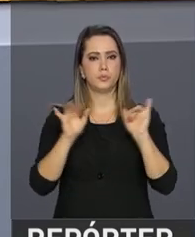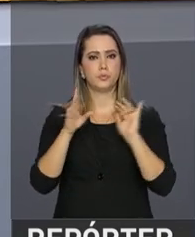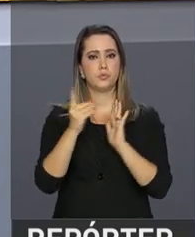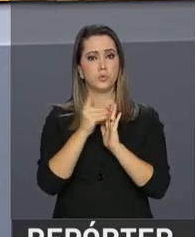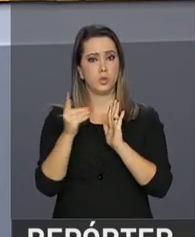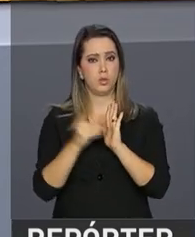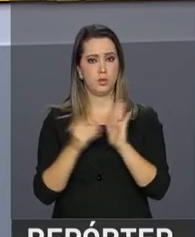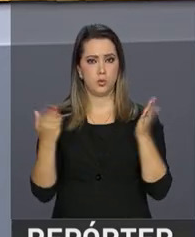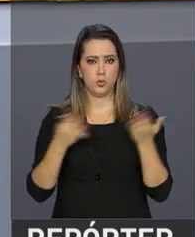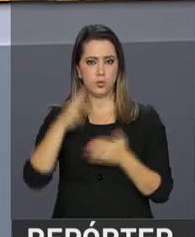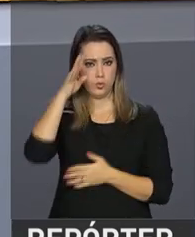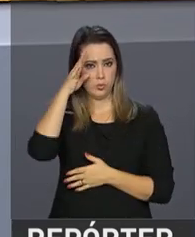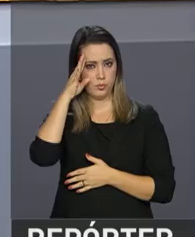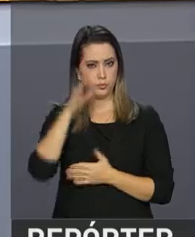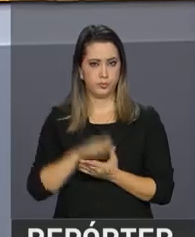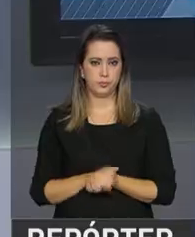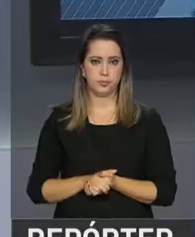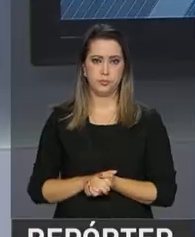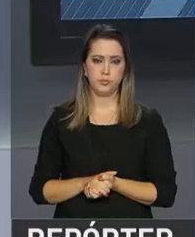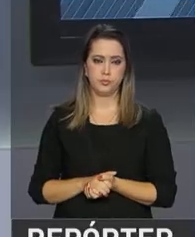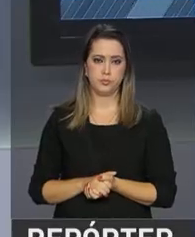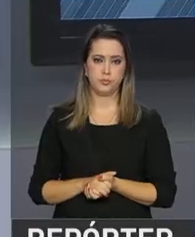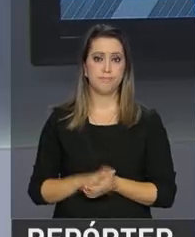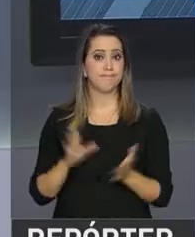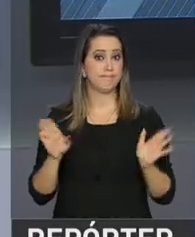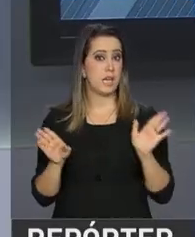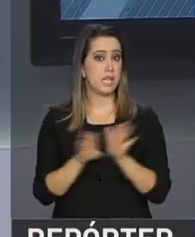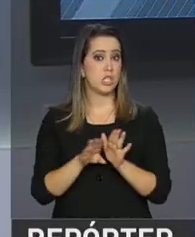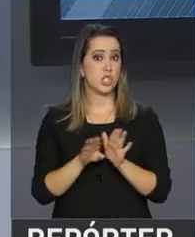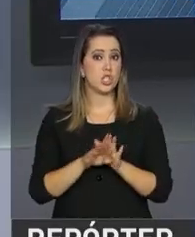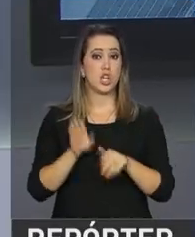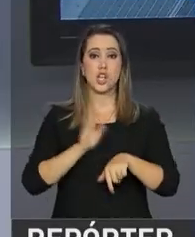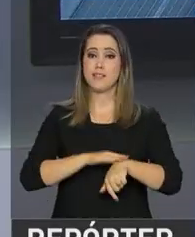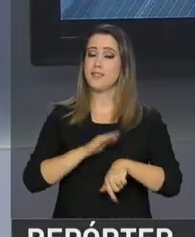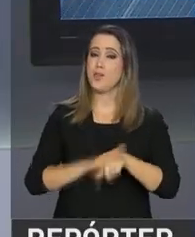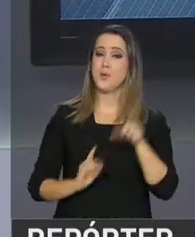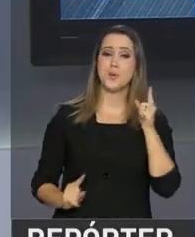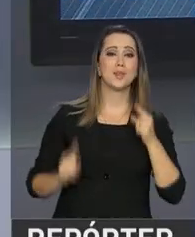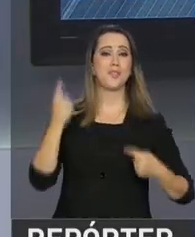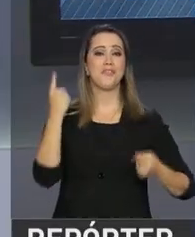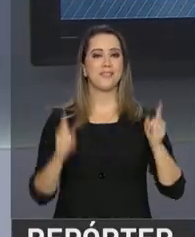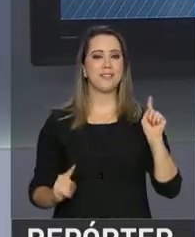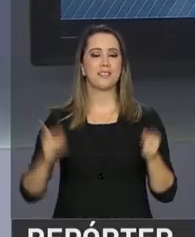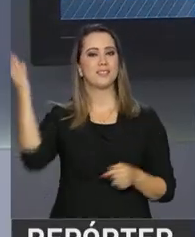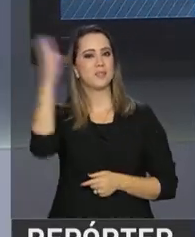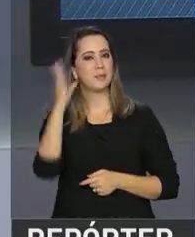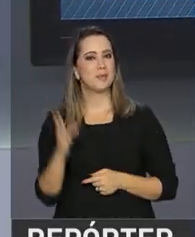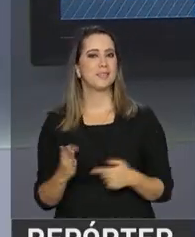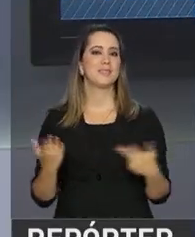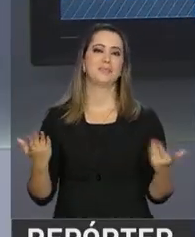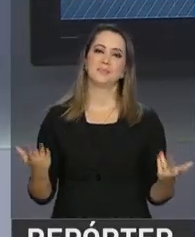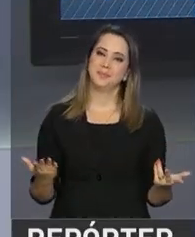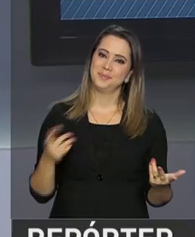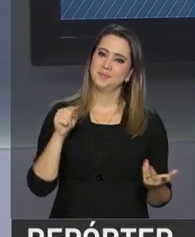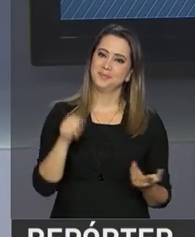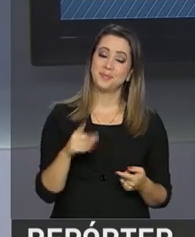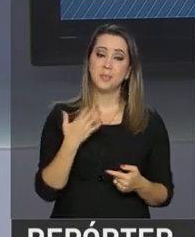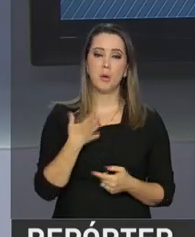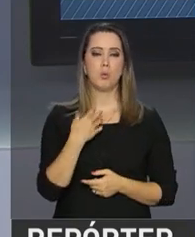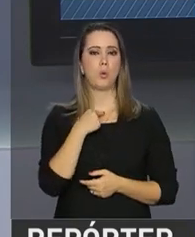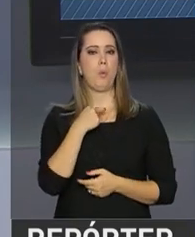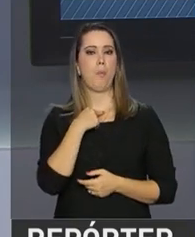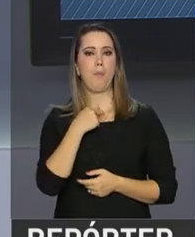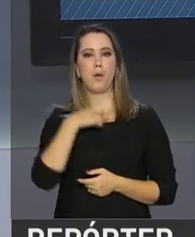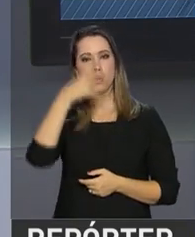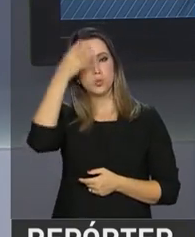da União desta quarta-feira. Está chegando a hora da maior festa popular do Brasil, o Carnaval. Mas quem não pode ficar